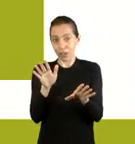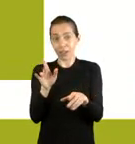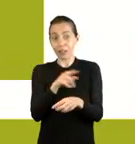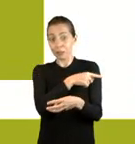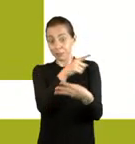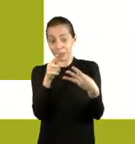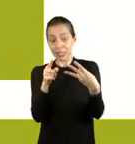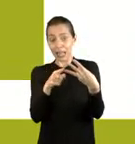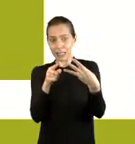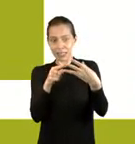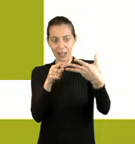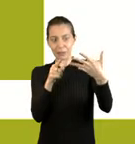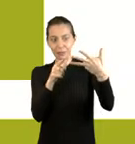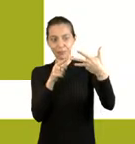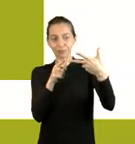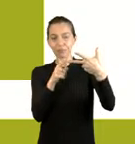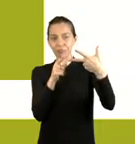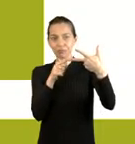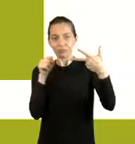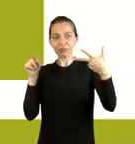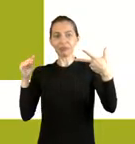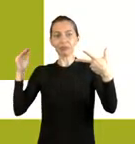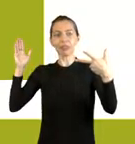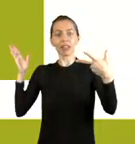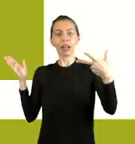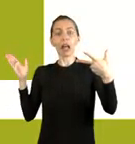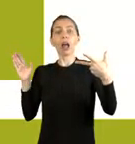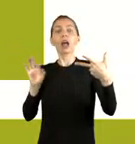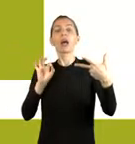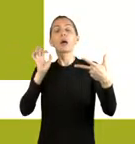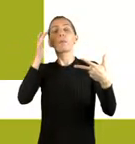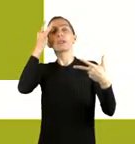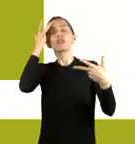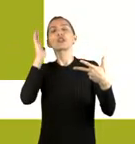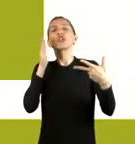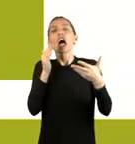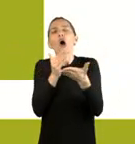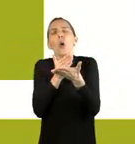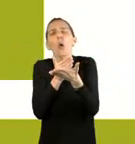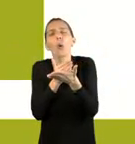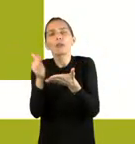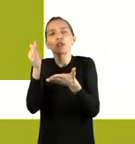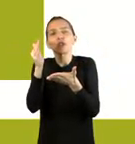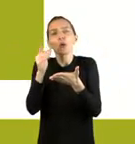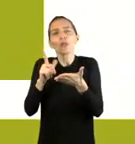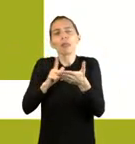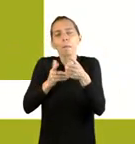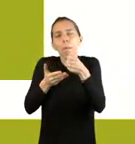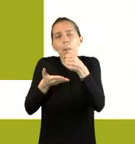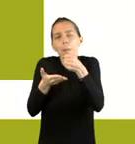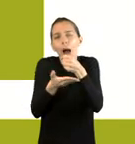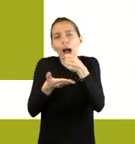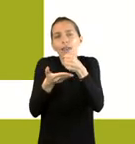está começando a formar um patrimônio. Por quê? O primeiro passo é a reserva de emergência.